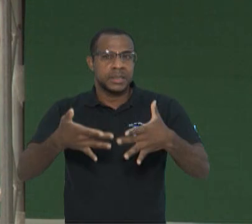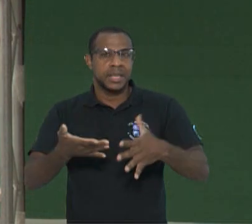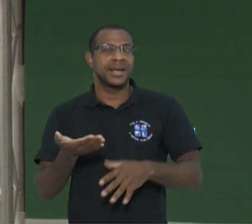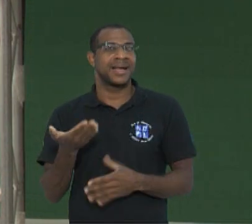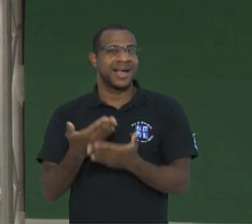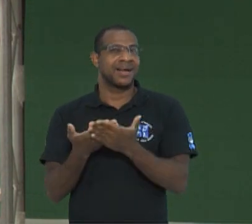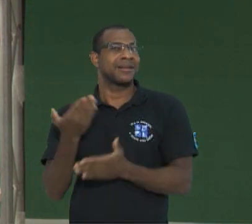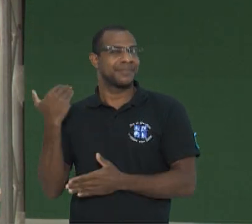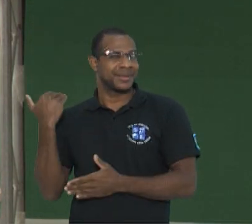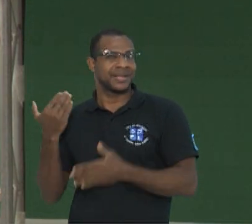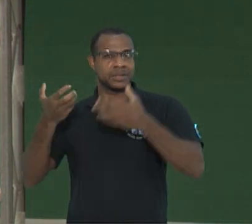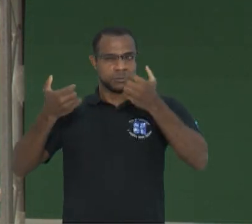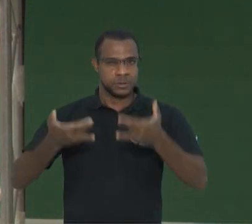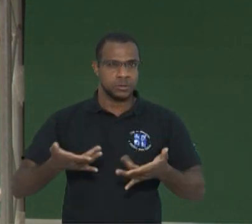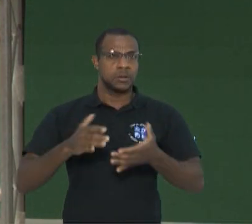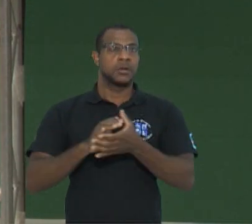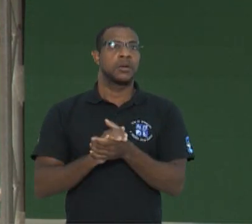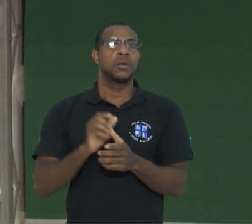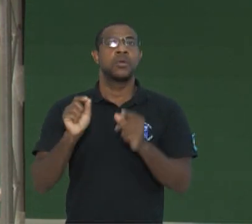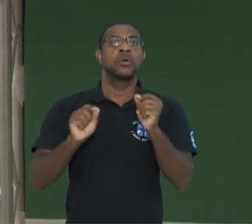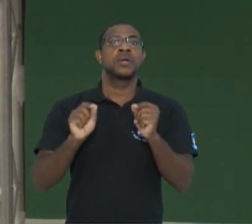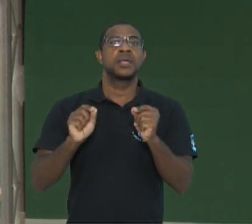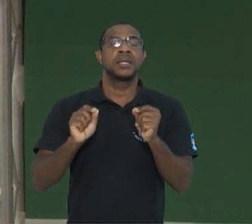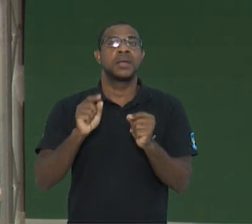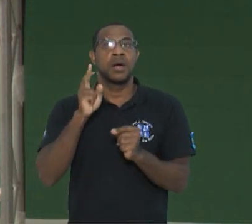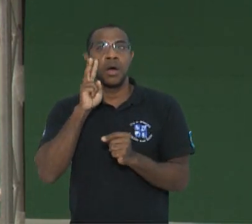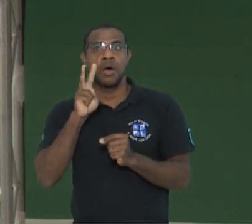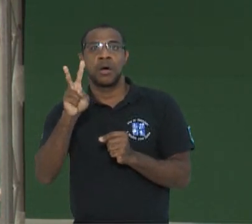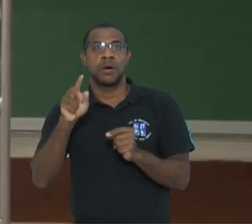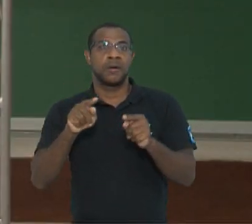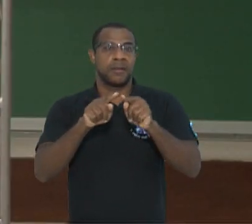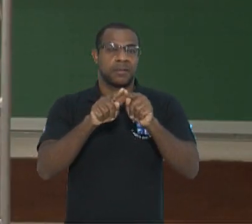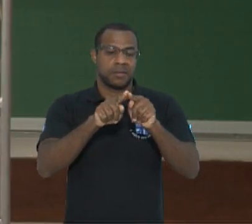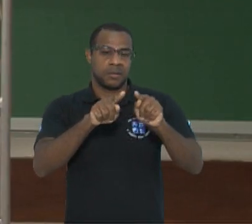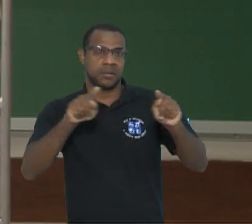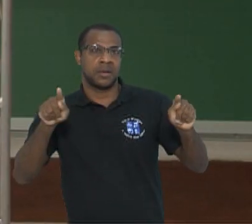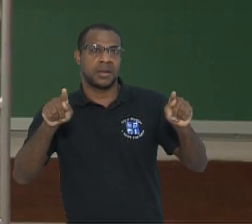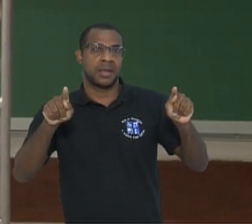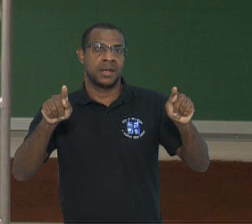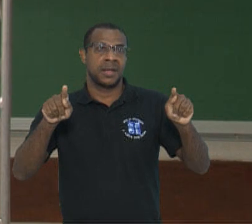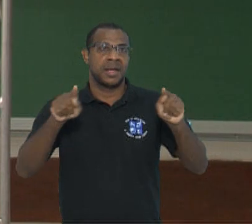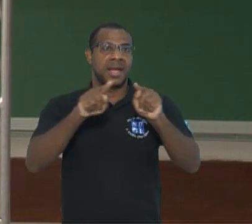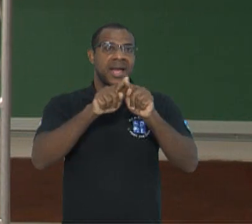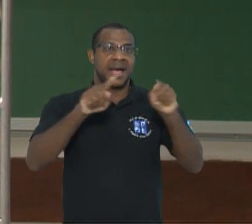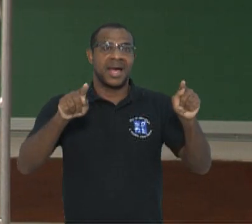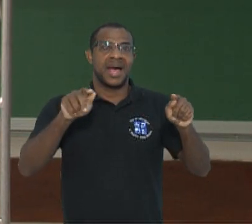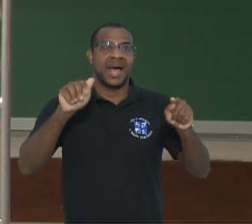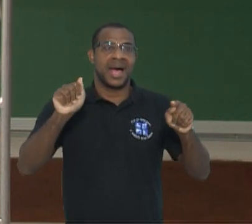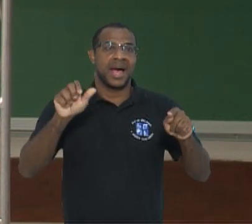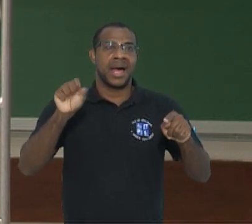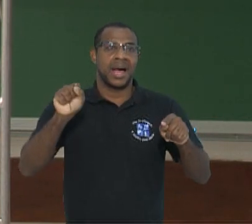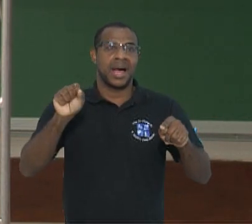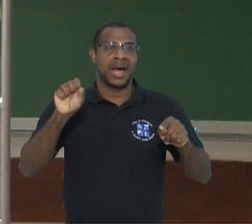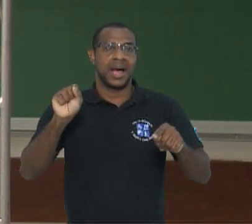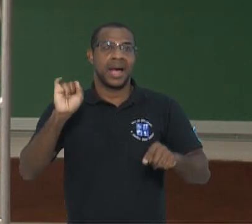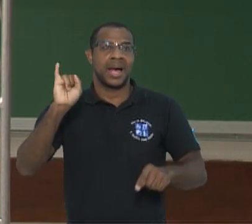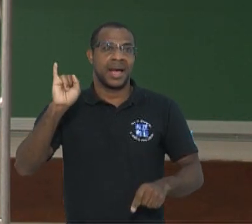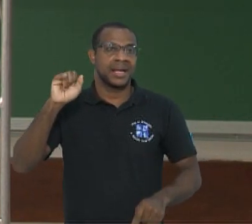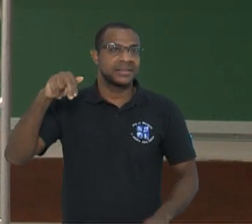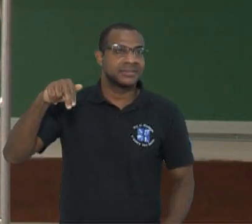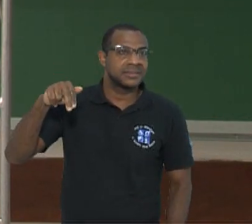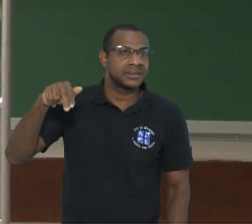a aula com relação às assíntotas. Assíntotas são retas, elas são retas